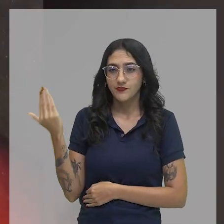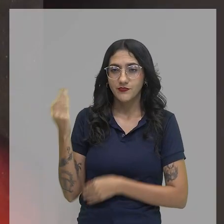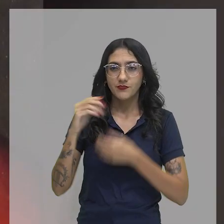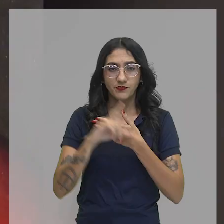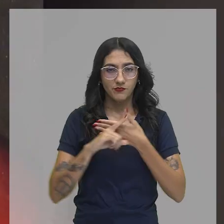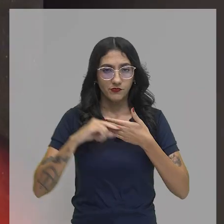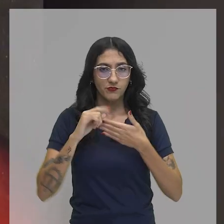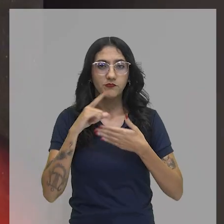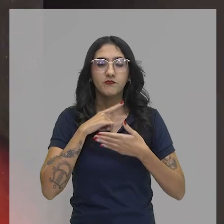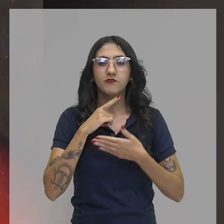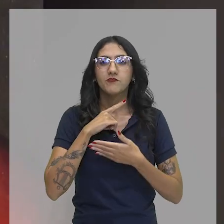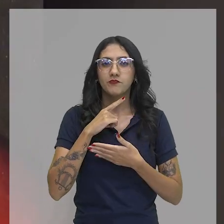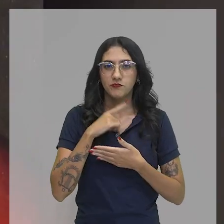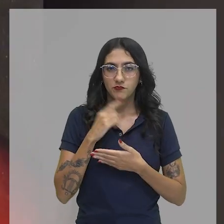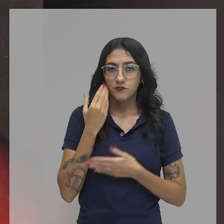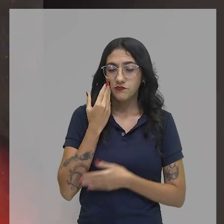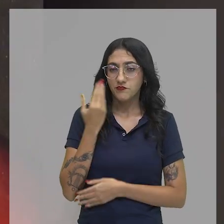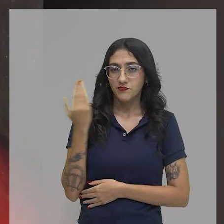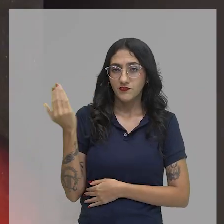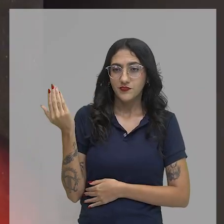Copérnico,